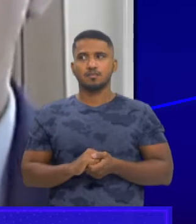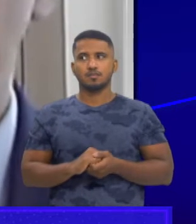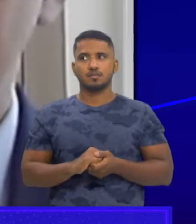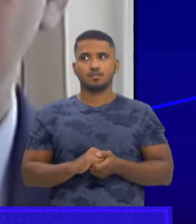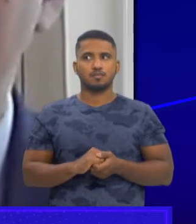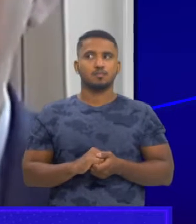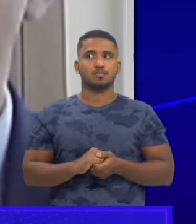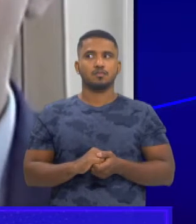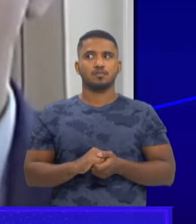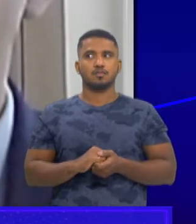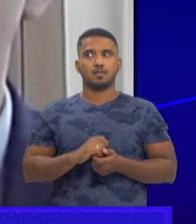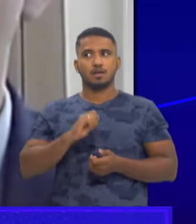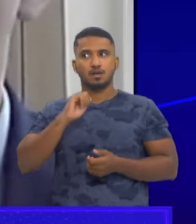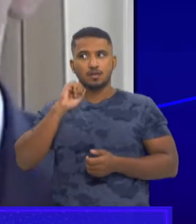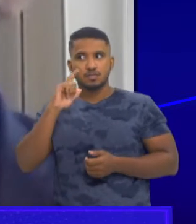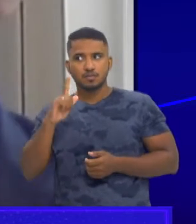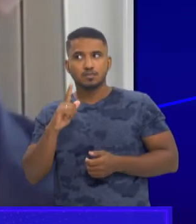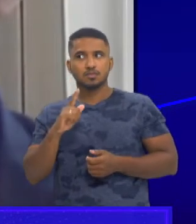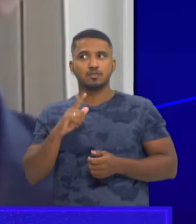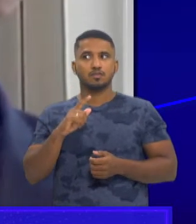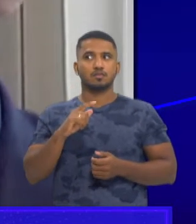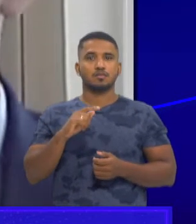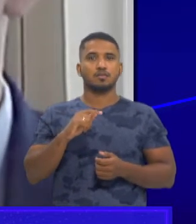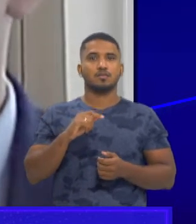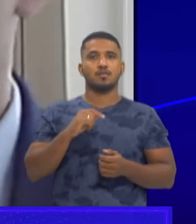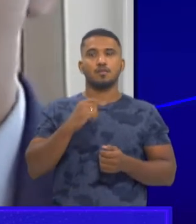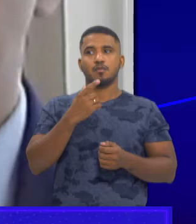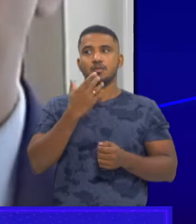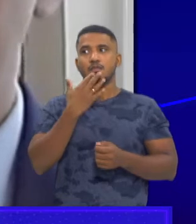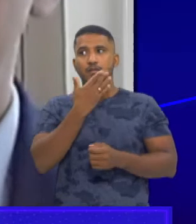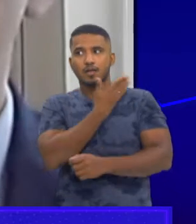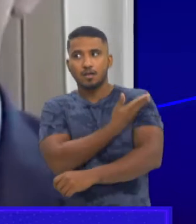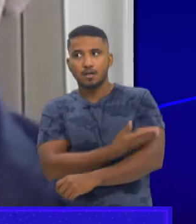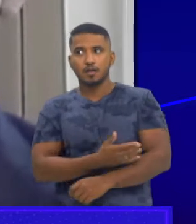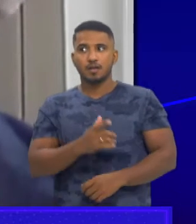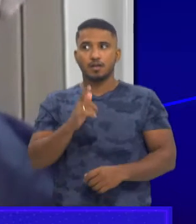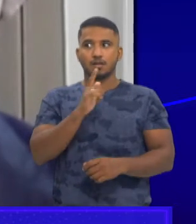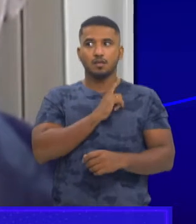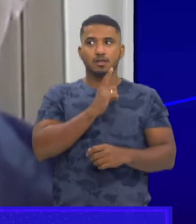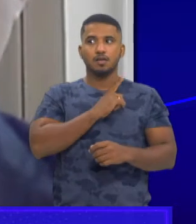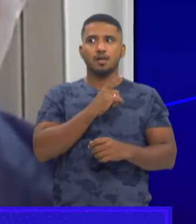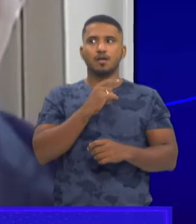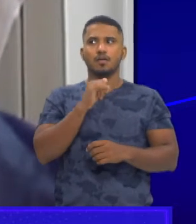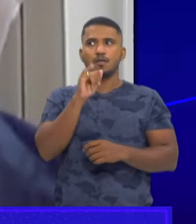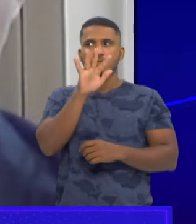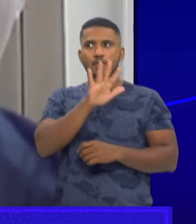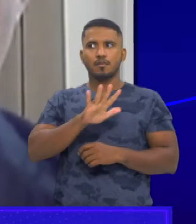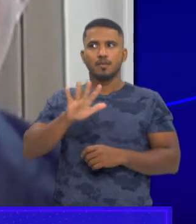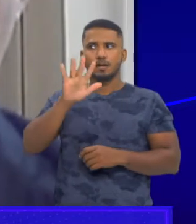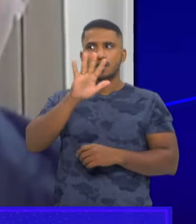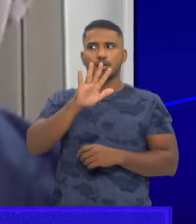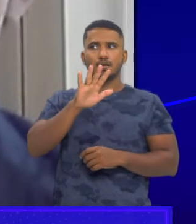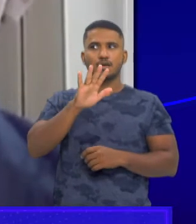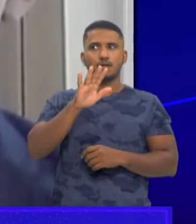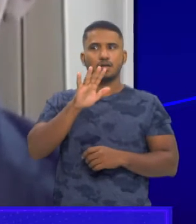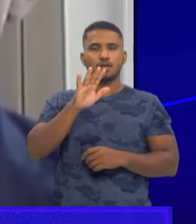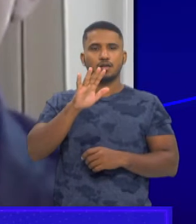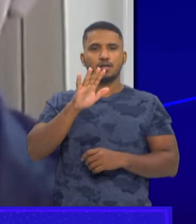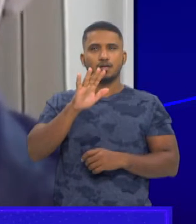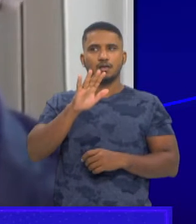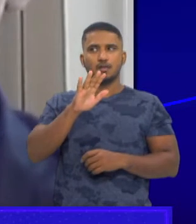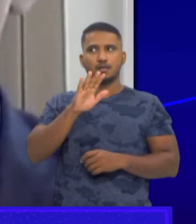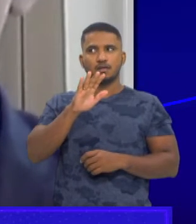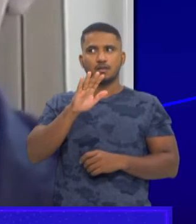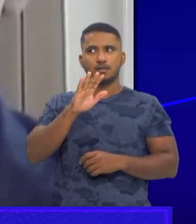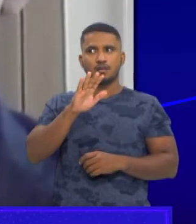estarmos tratando de tema tão relevante. Eu acho importante iniciarmos essa